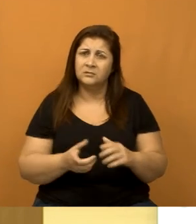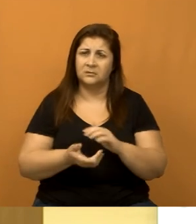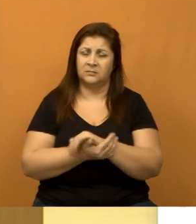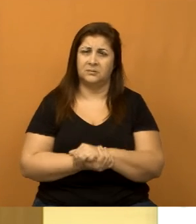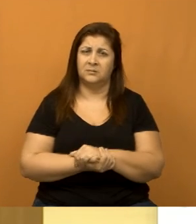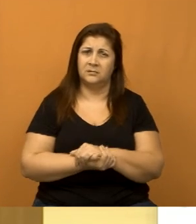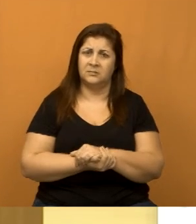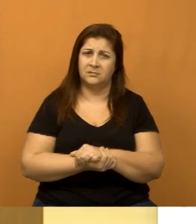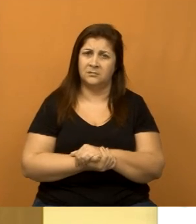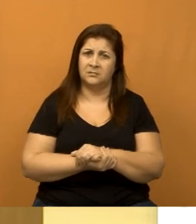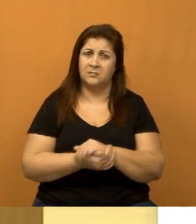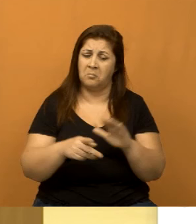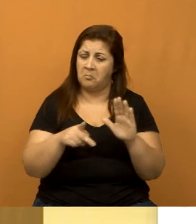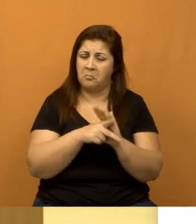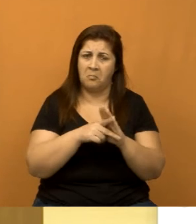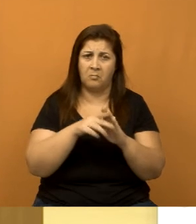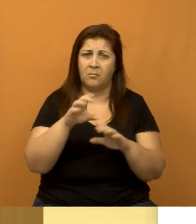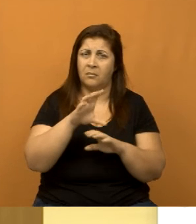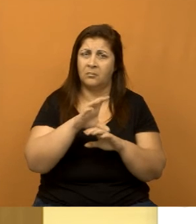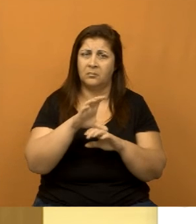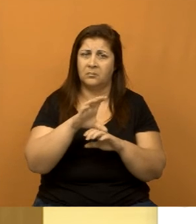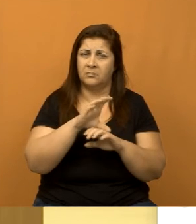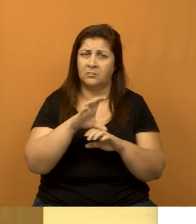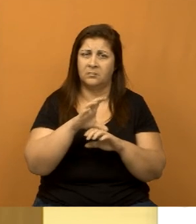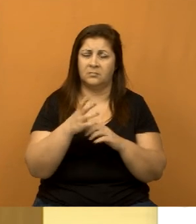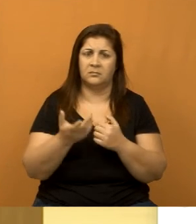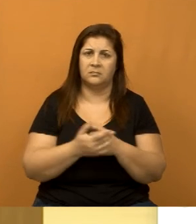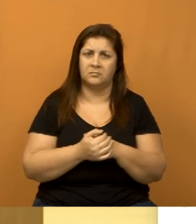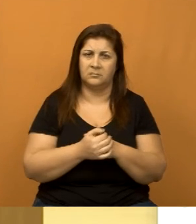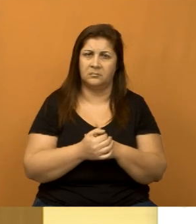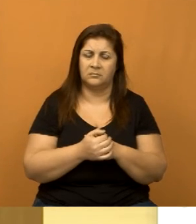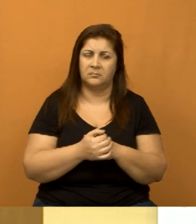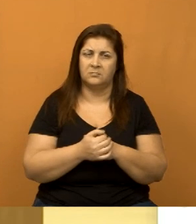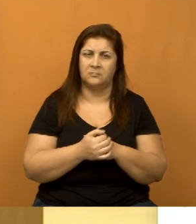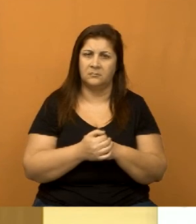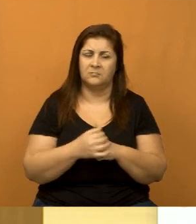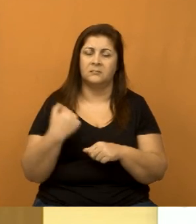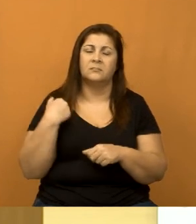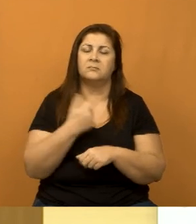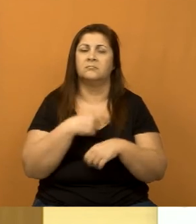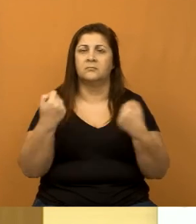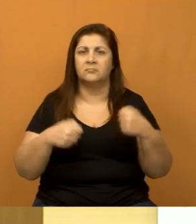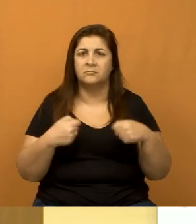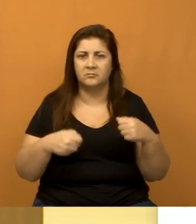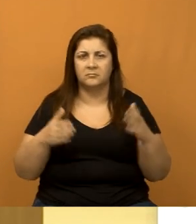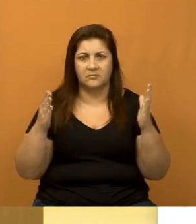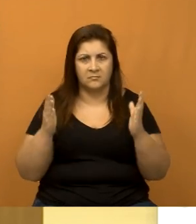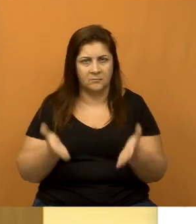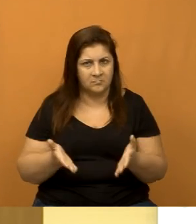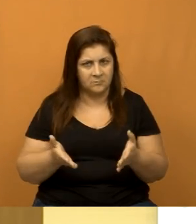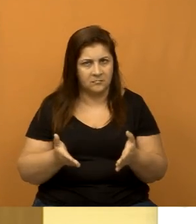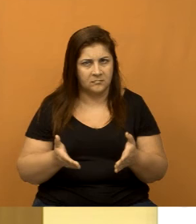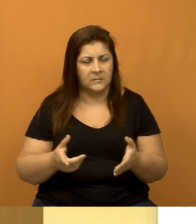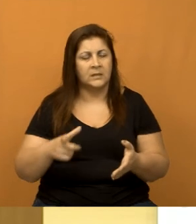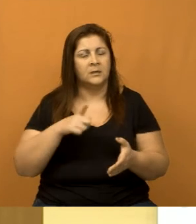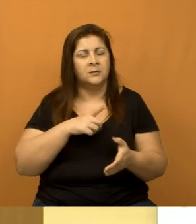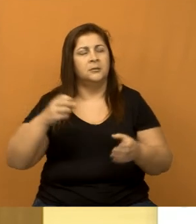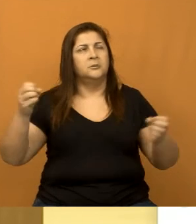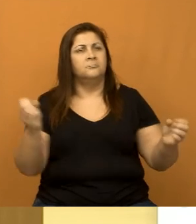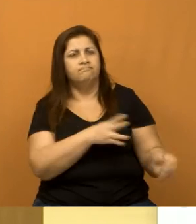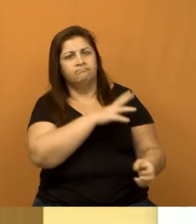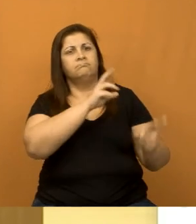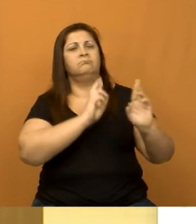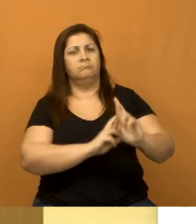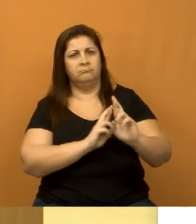direito consagrado na Constituição, um direito social. Então nós precisamos, nesse ano de eleição, renovar as esperanças para